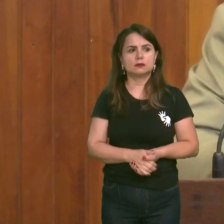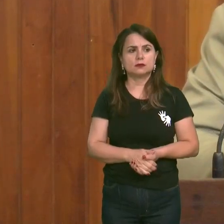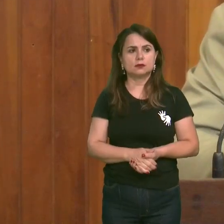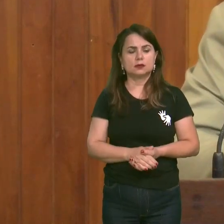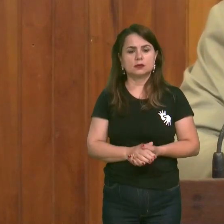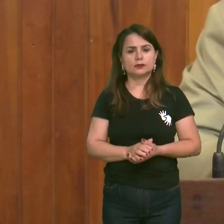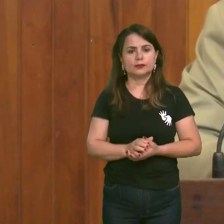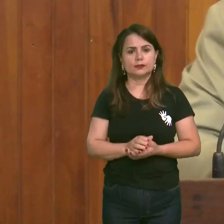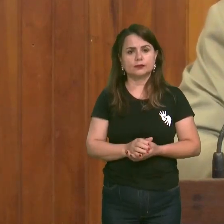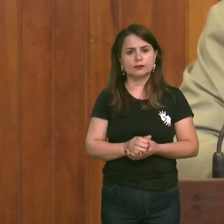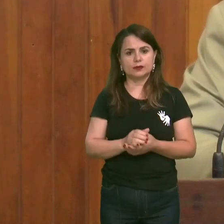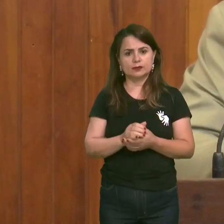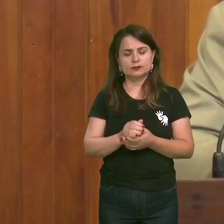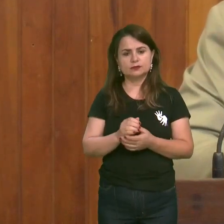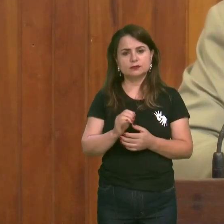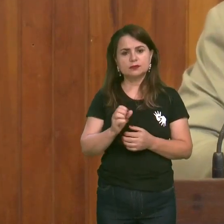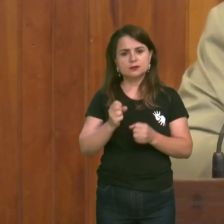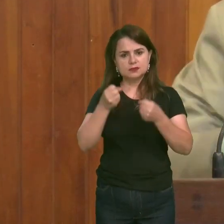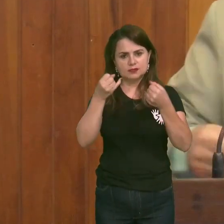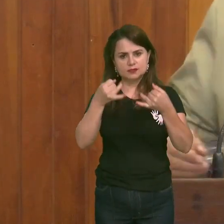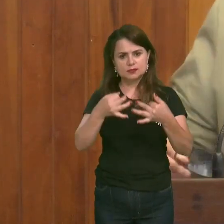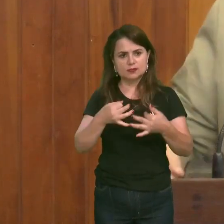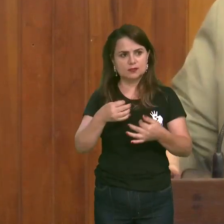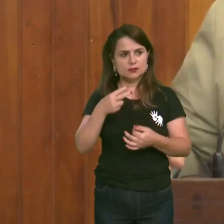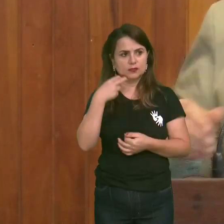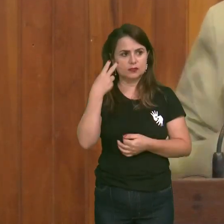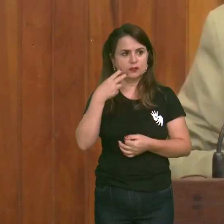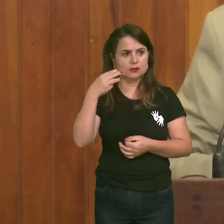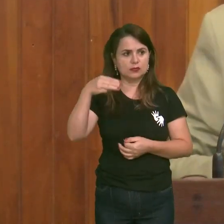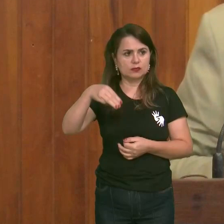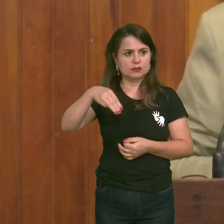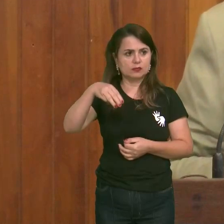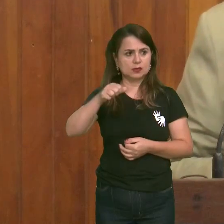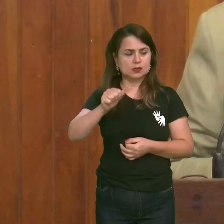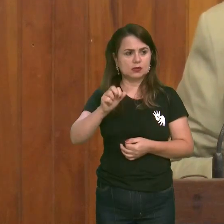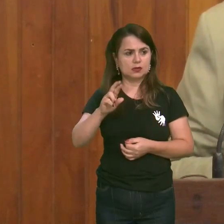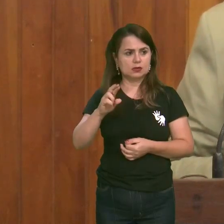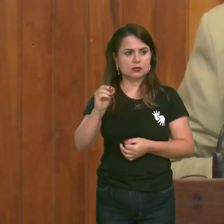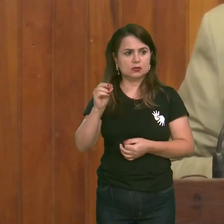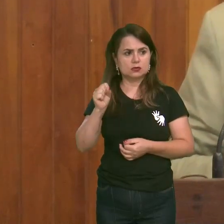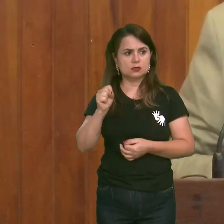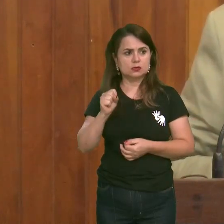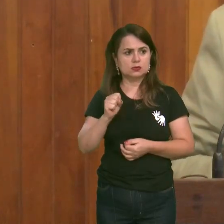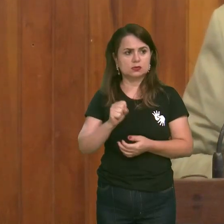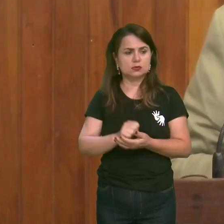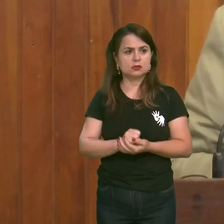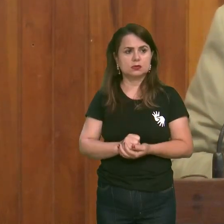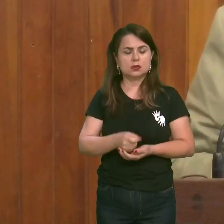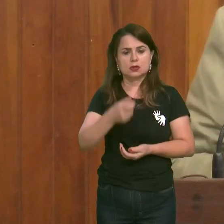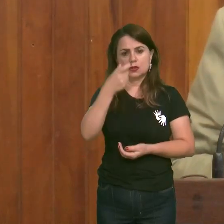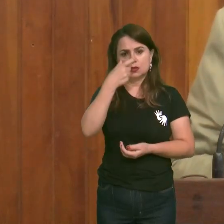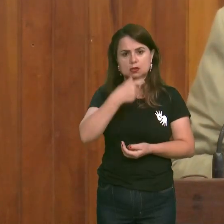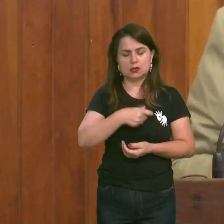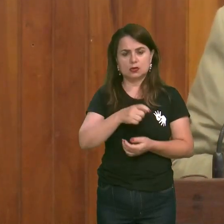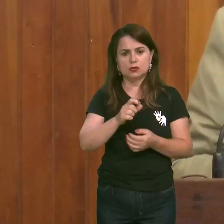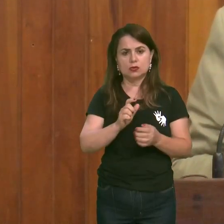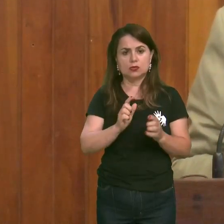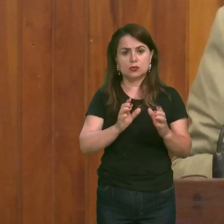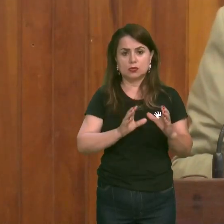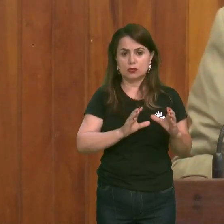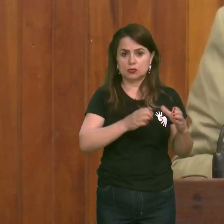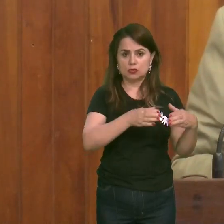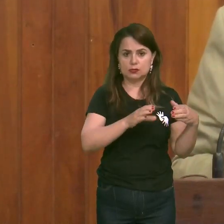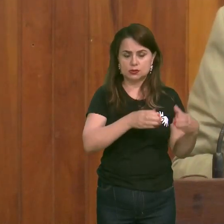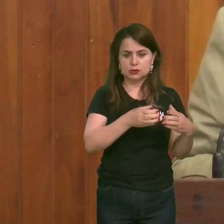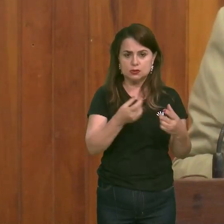só para informar o meu colega Marcos Custódio esse aqui eu posso falar porque eu quando fui da comissão de Finanças orçamento